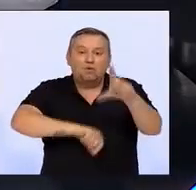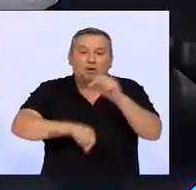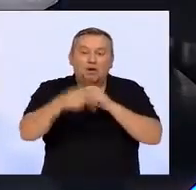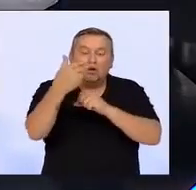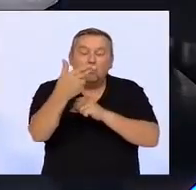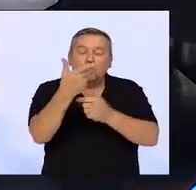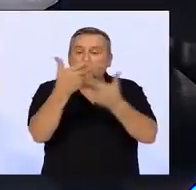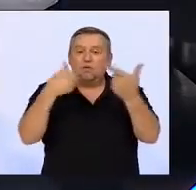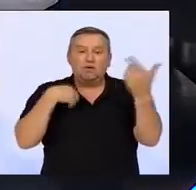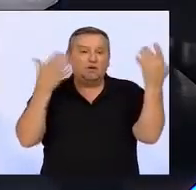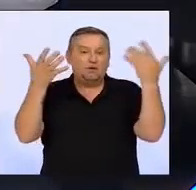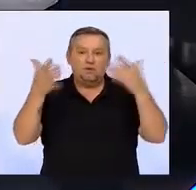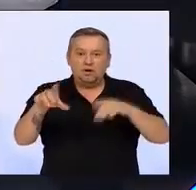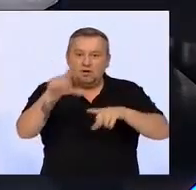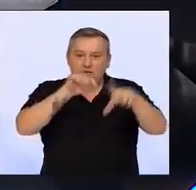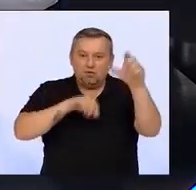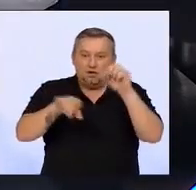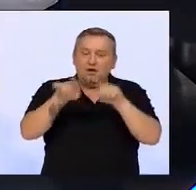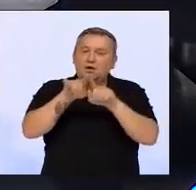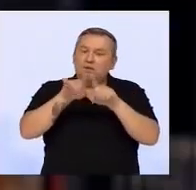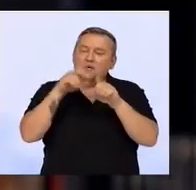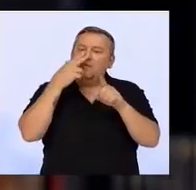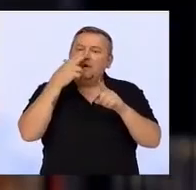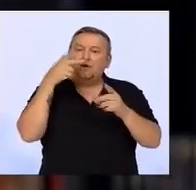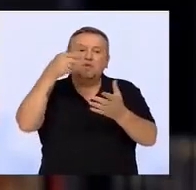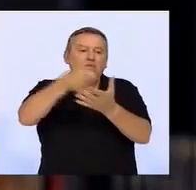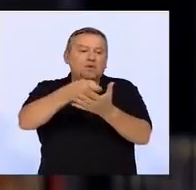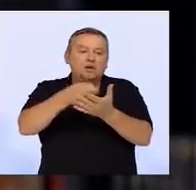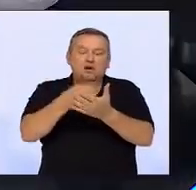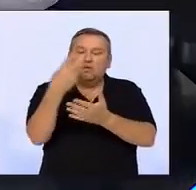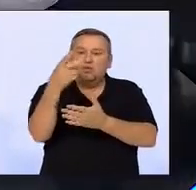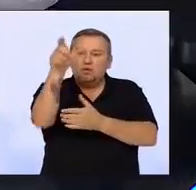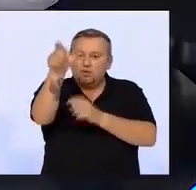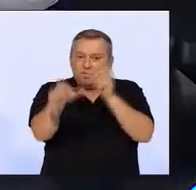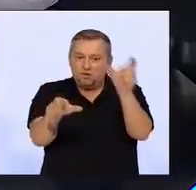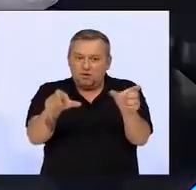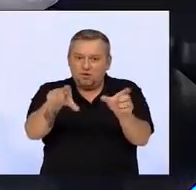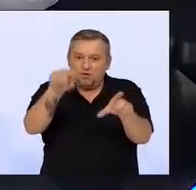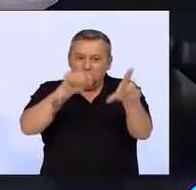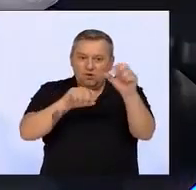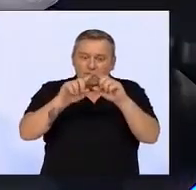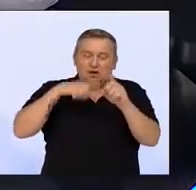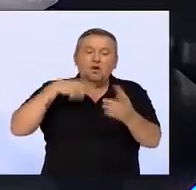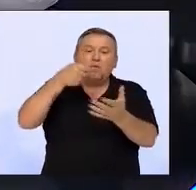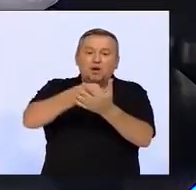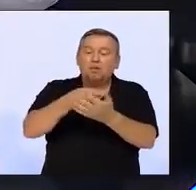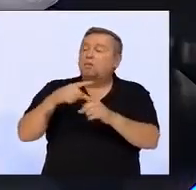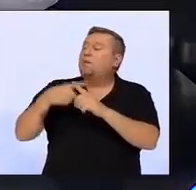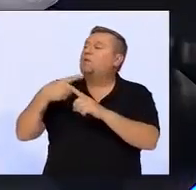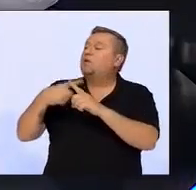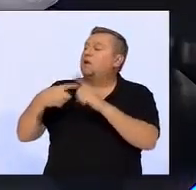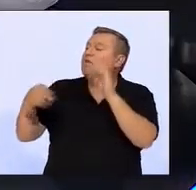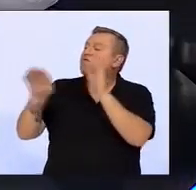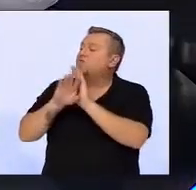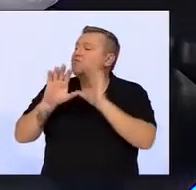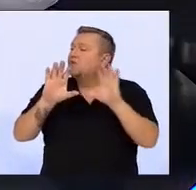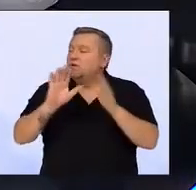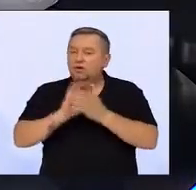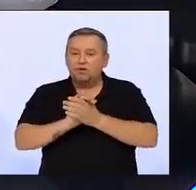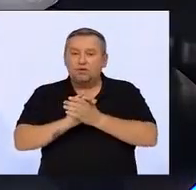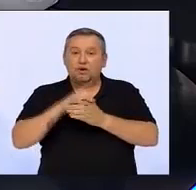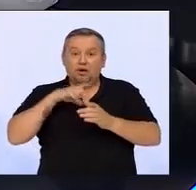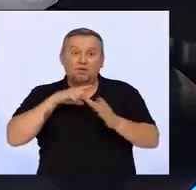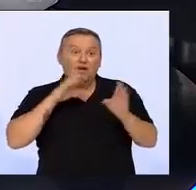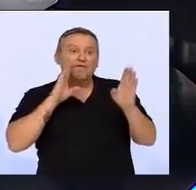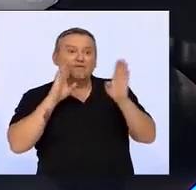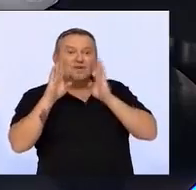escolher, talvez, se eles... Está me obrigando a escolher entre duas coisas que eu não quero escolher. Mas por que nós chegamos nisso? Eu tenho um